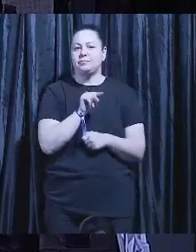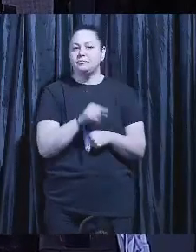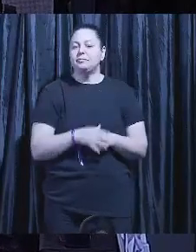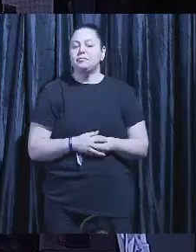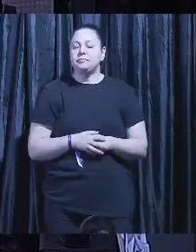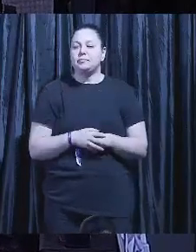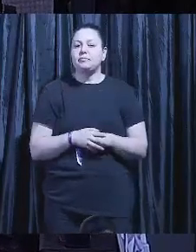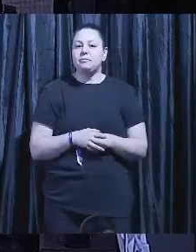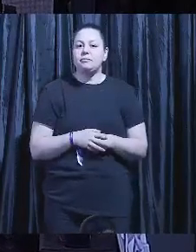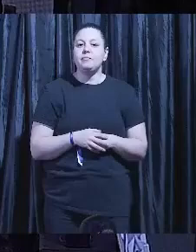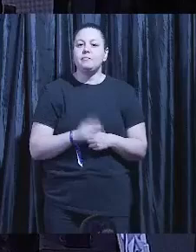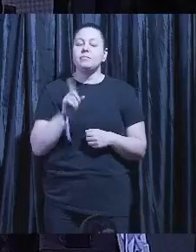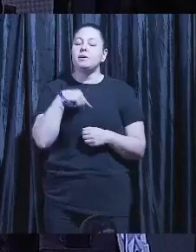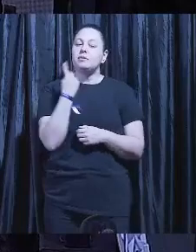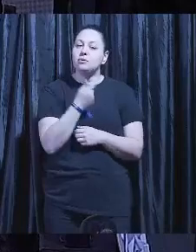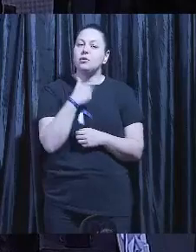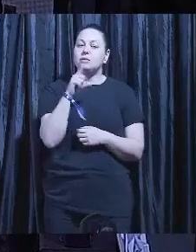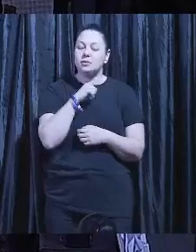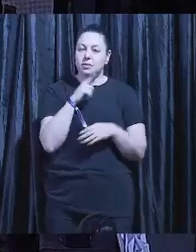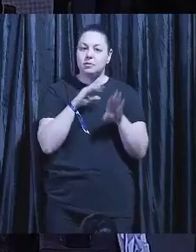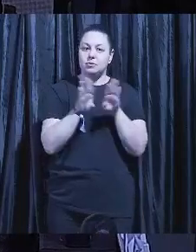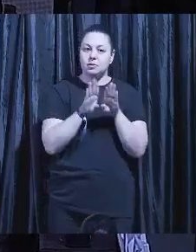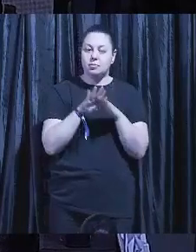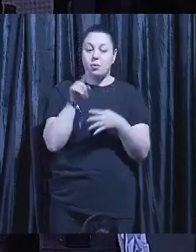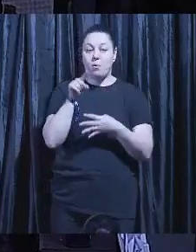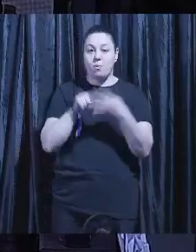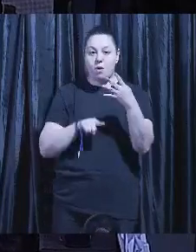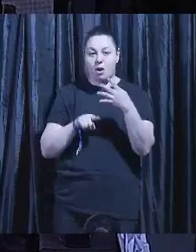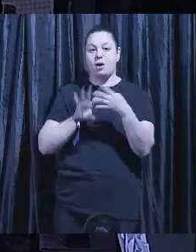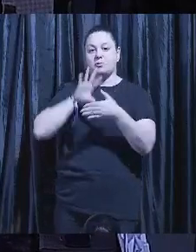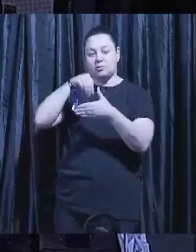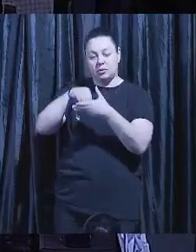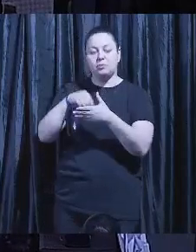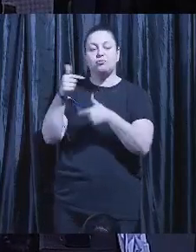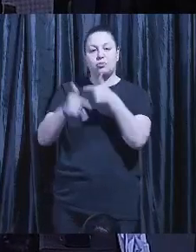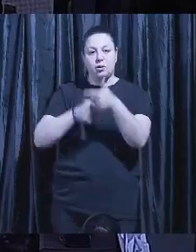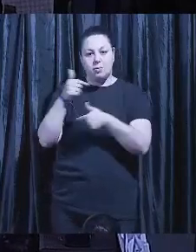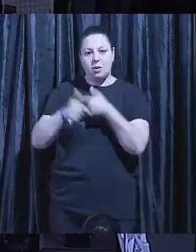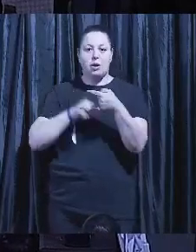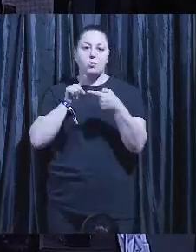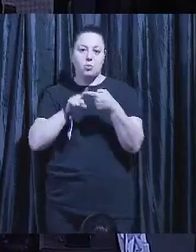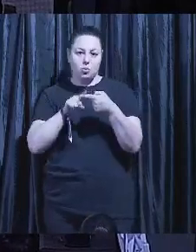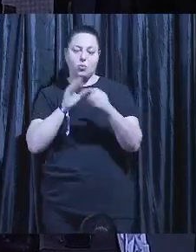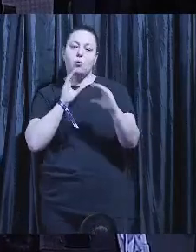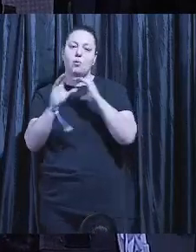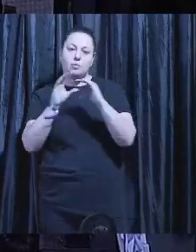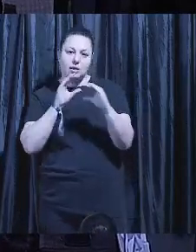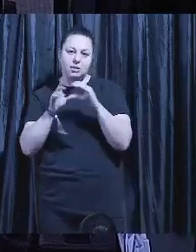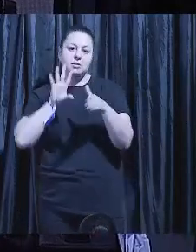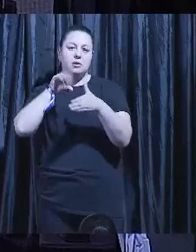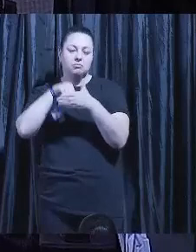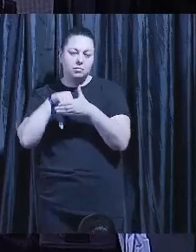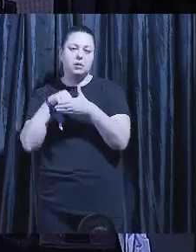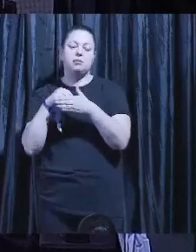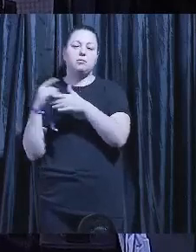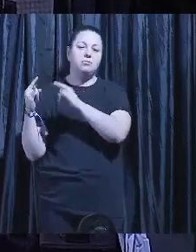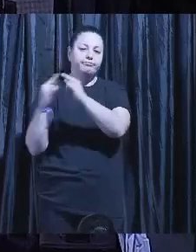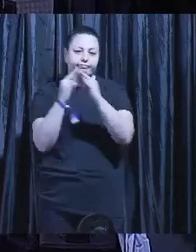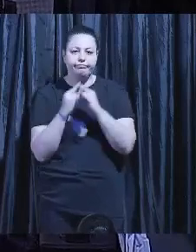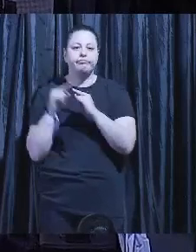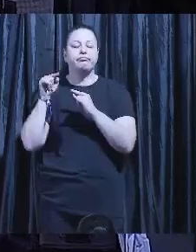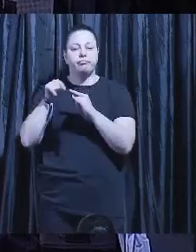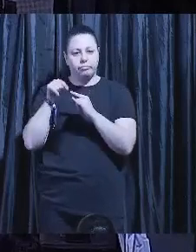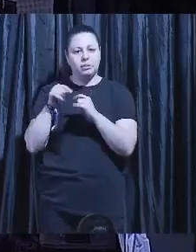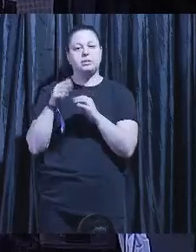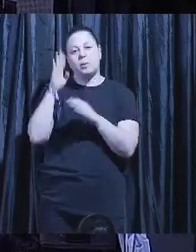E aí, a gente tem 4 eixos de trabalho, que são muito importantes. Um é a comunicação institucional, que funciona como um